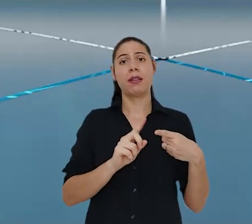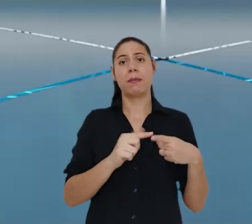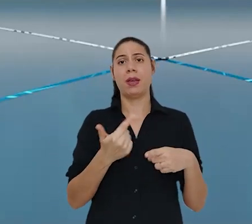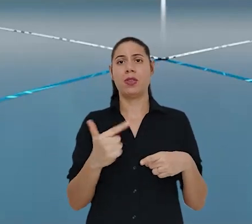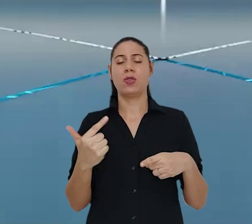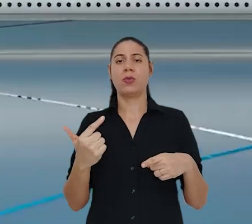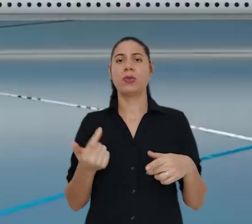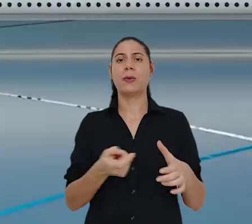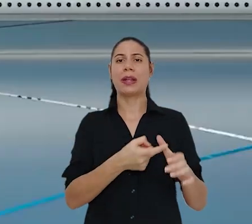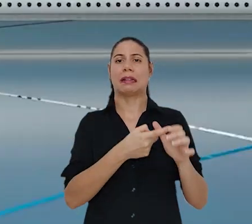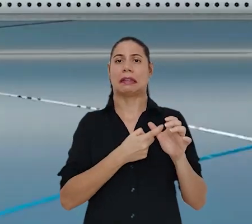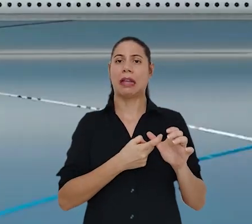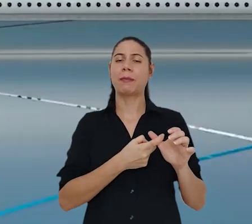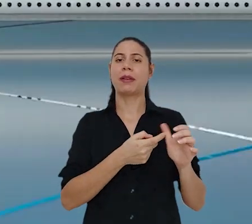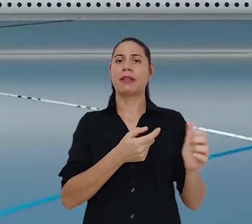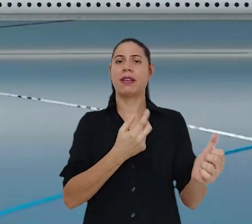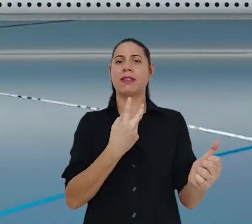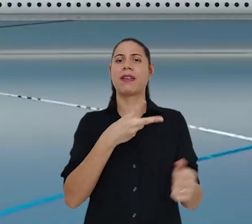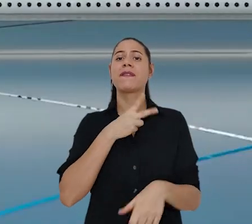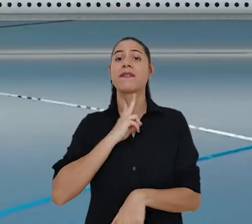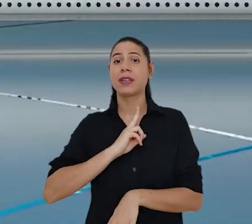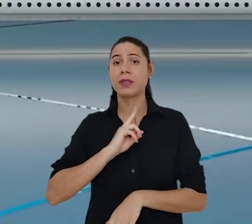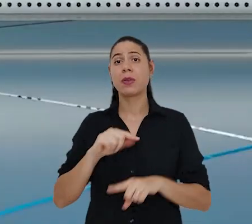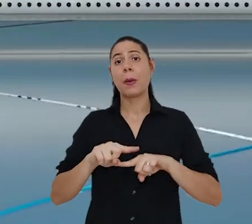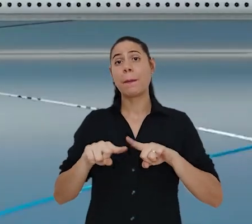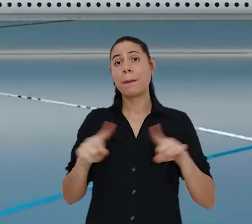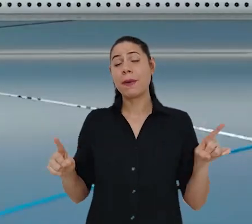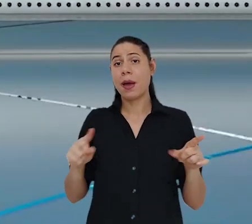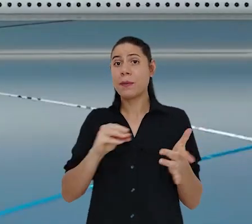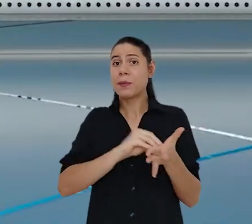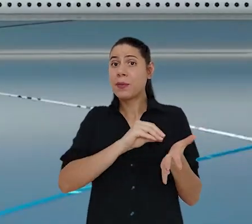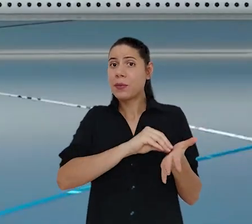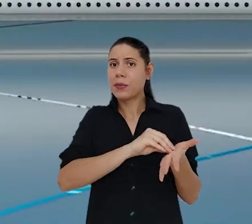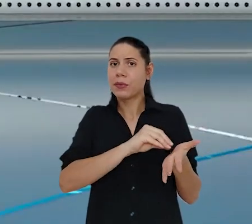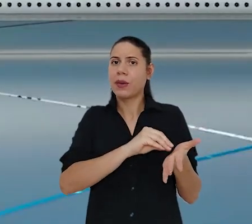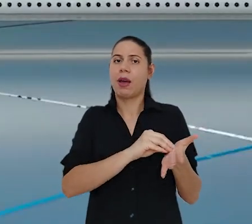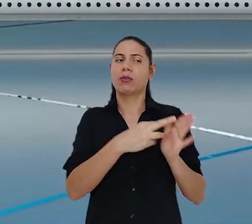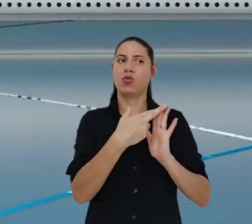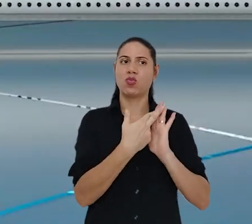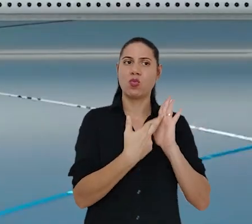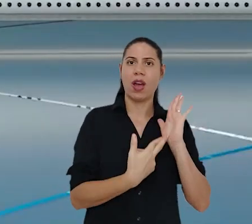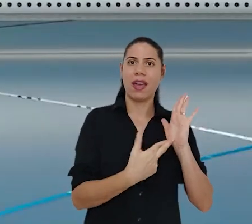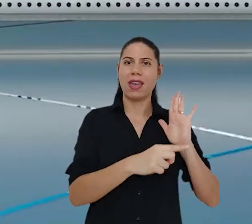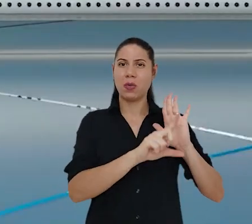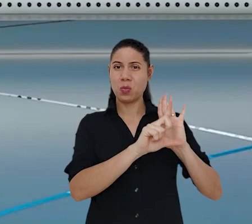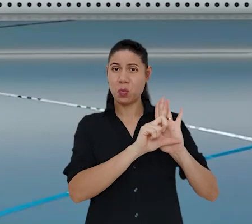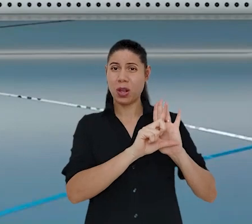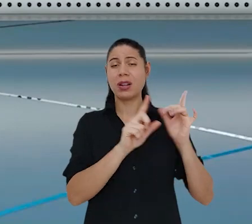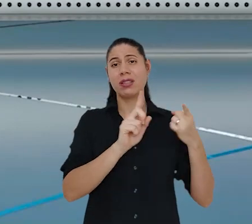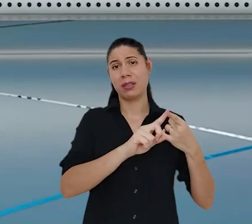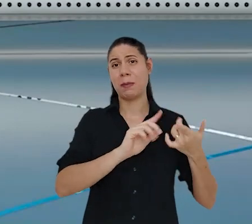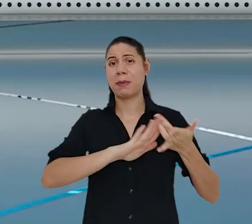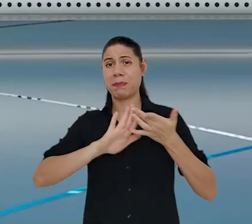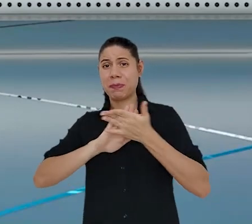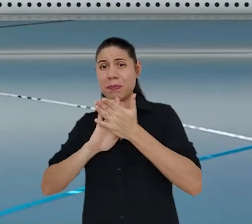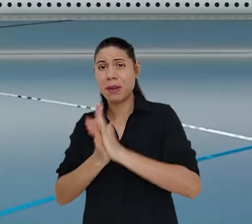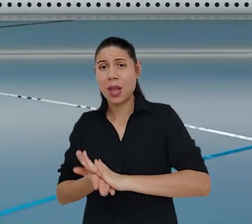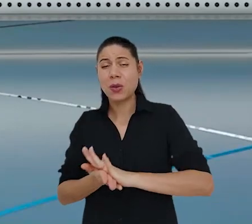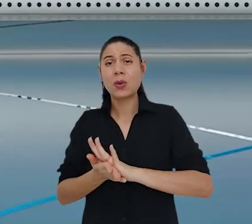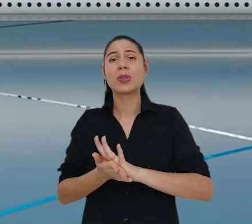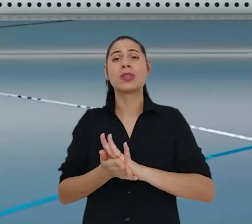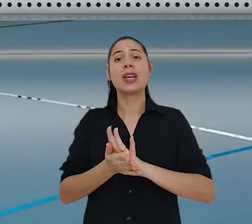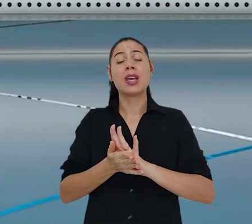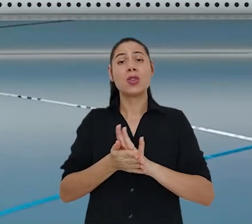dependência química. O problema é que, por falta de uma regulação mais efetiva e por causa do preconceito, o custo